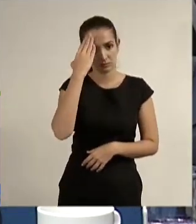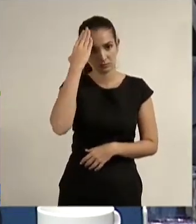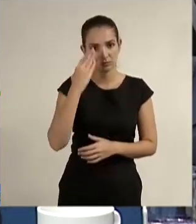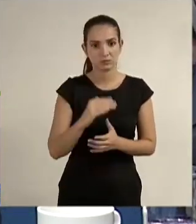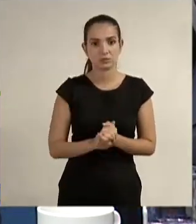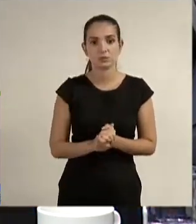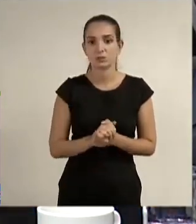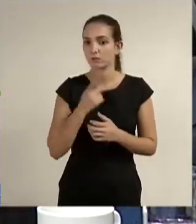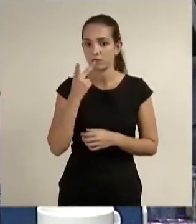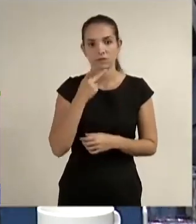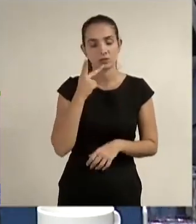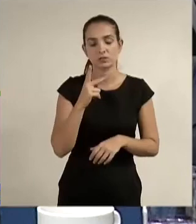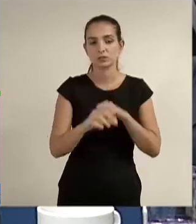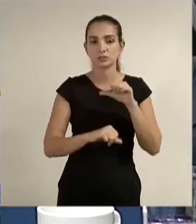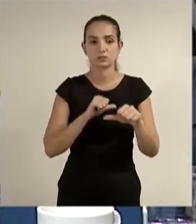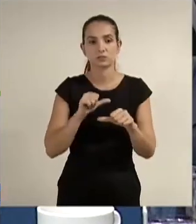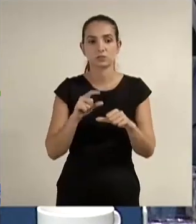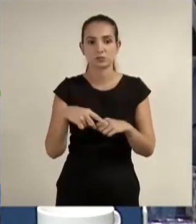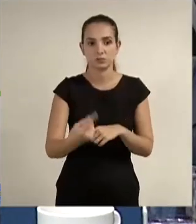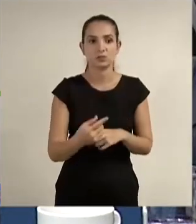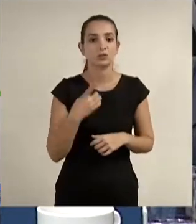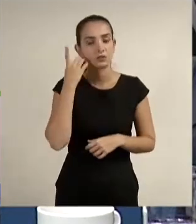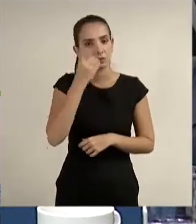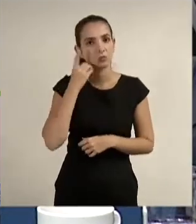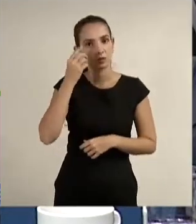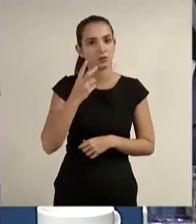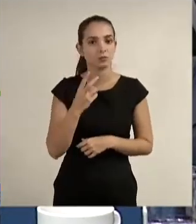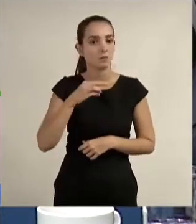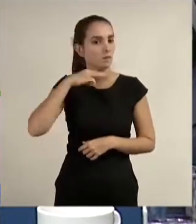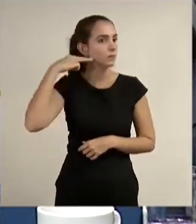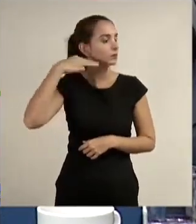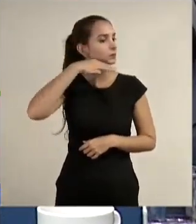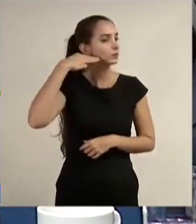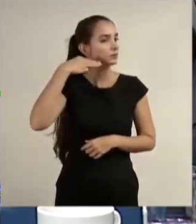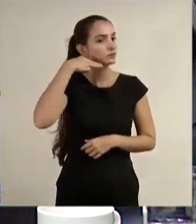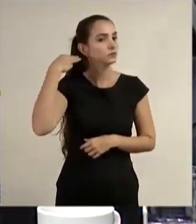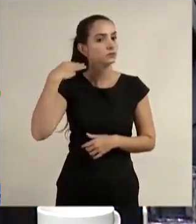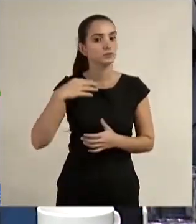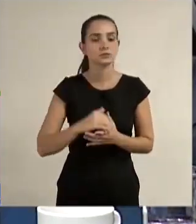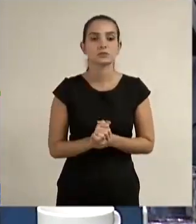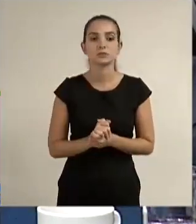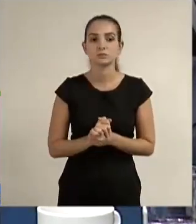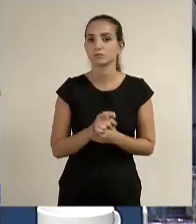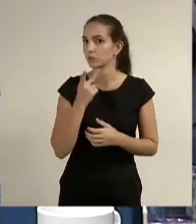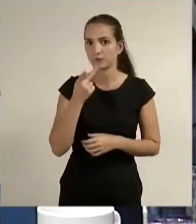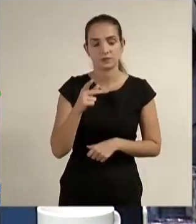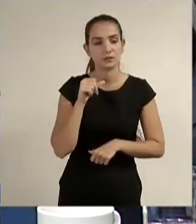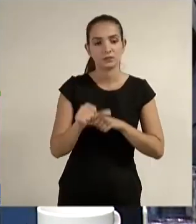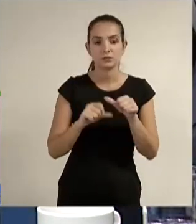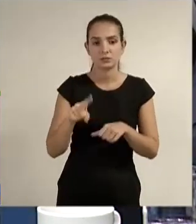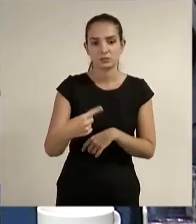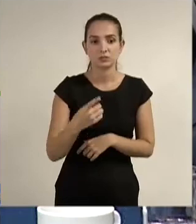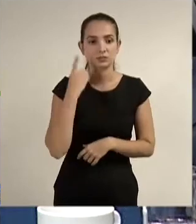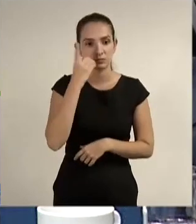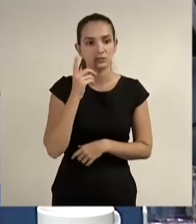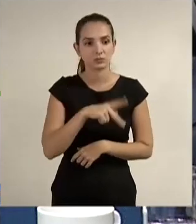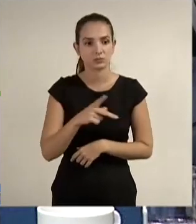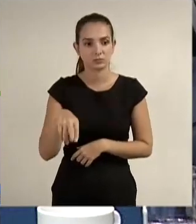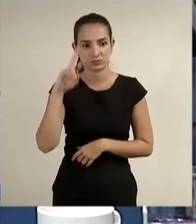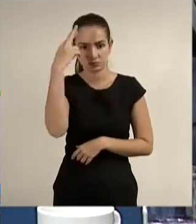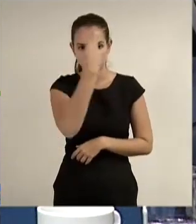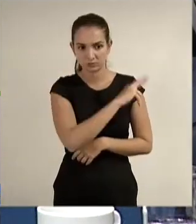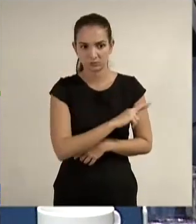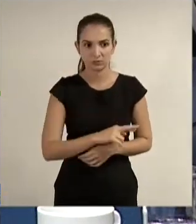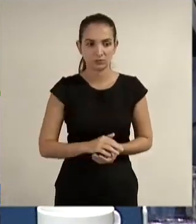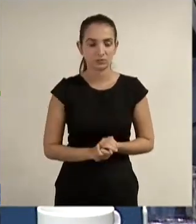Com a palavra, o ilustre deputado Marçal Filho. Com a palavra, o ilustre deputado professor